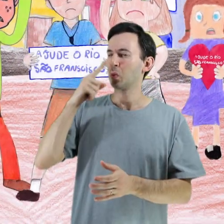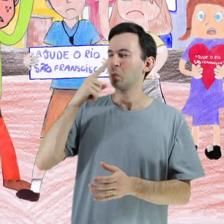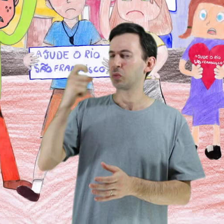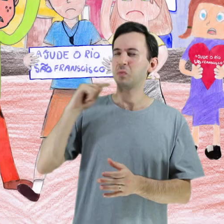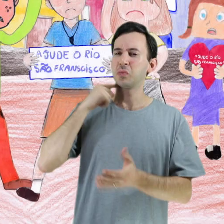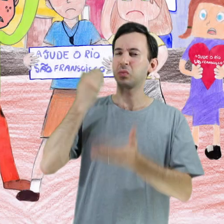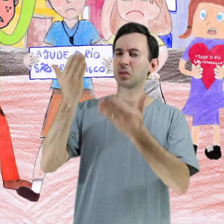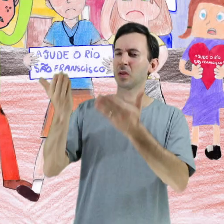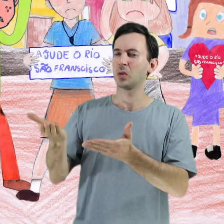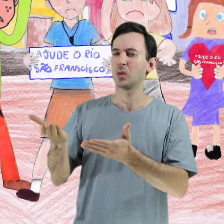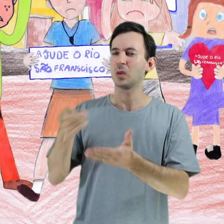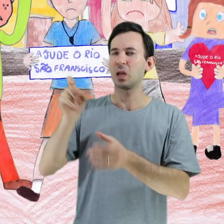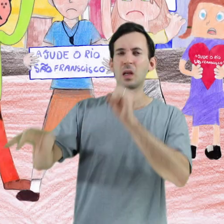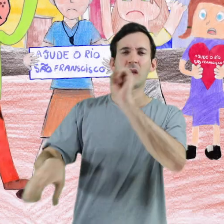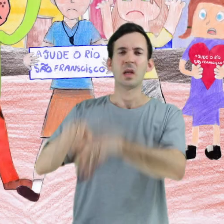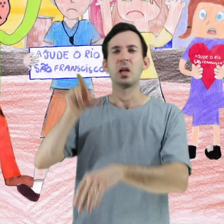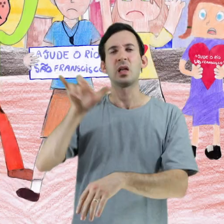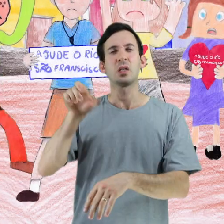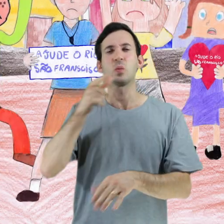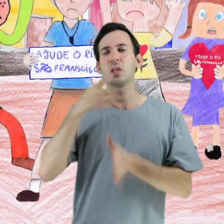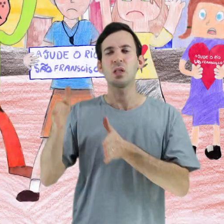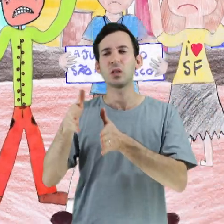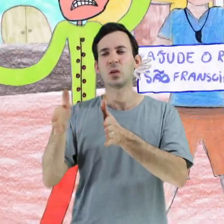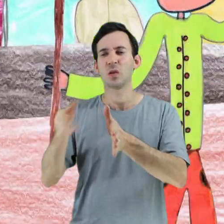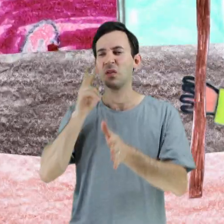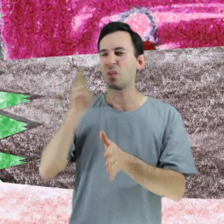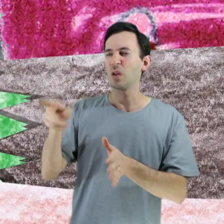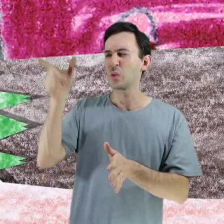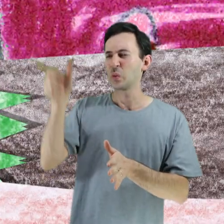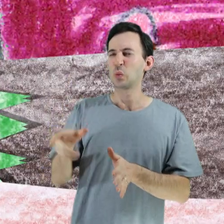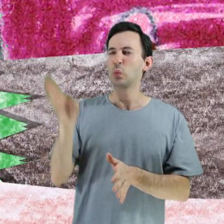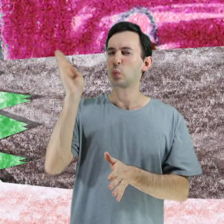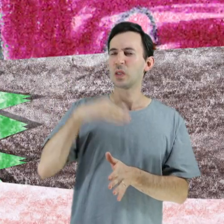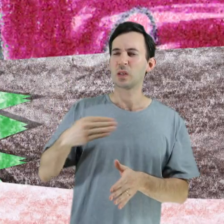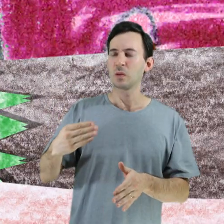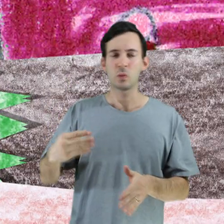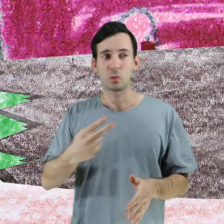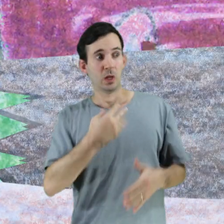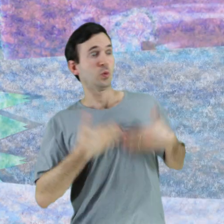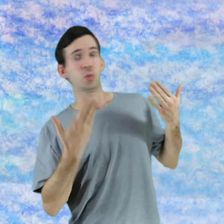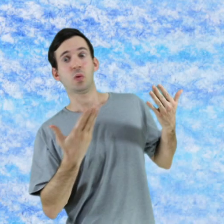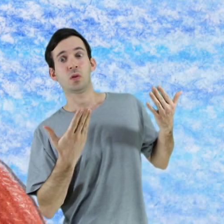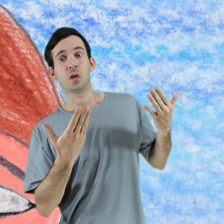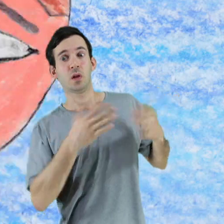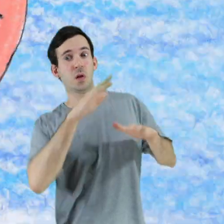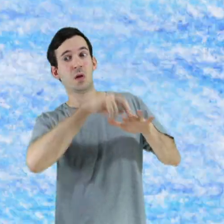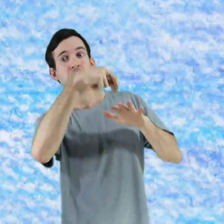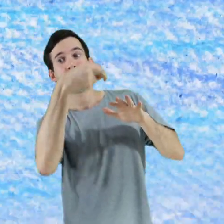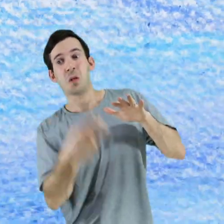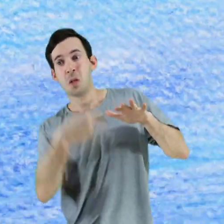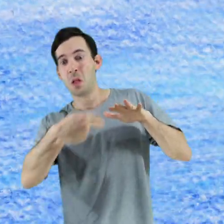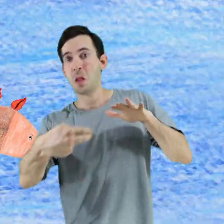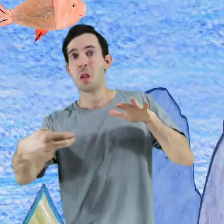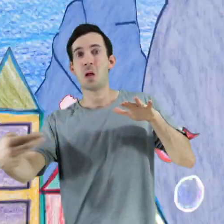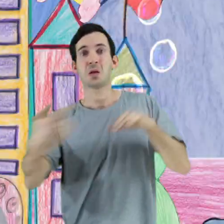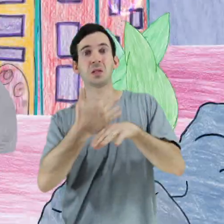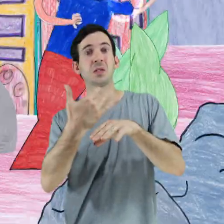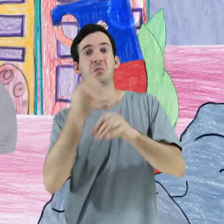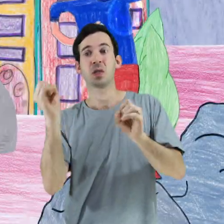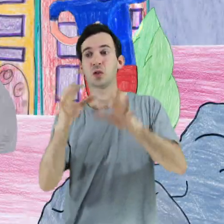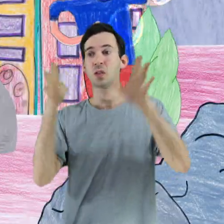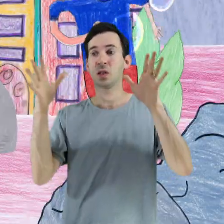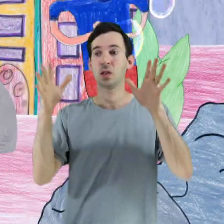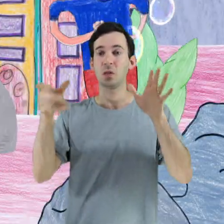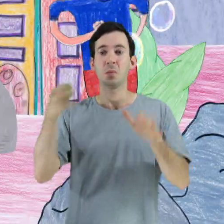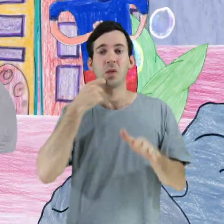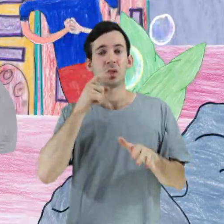Teodorito, o poluidor, enquanto ele jogava lixo no rio. Ao vê-los, o vilão se assustou e caiu no rio, sendo levado até a cidade